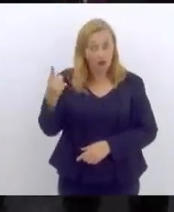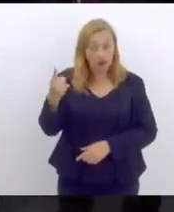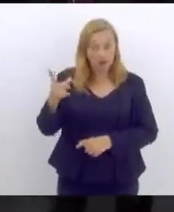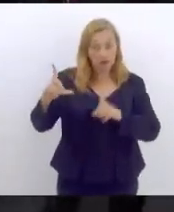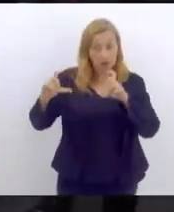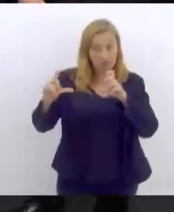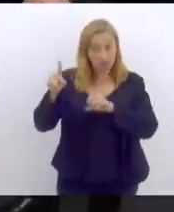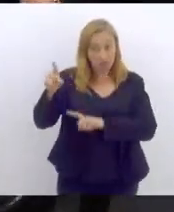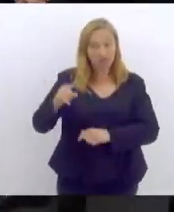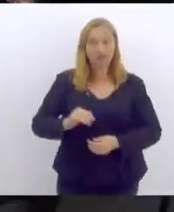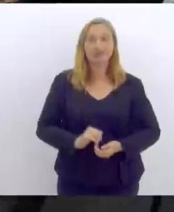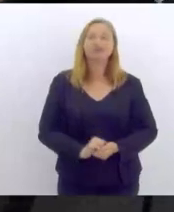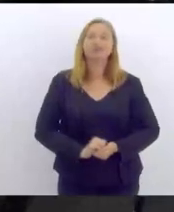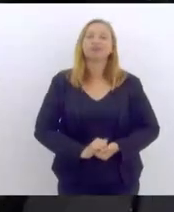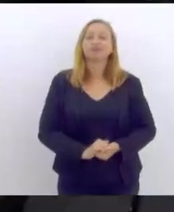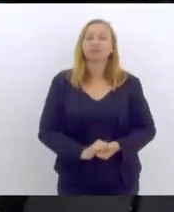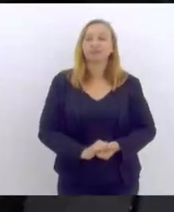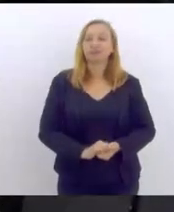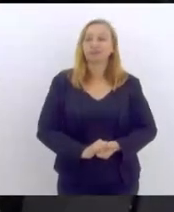bloco.